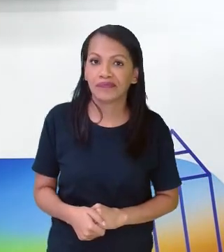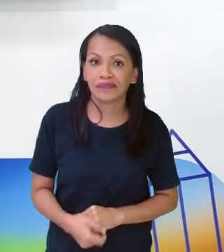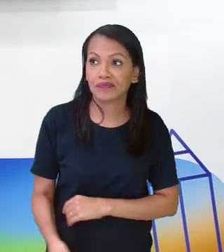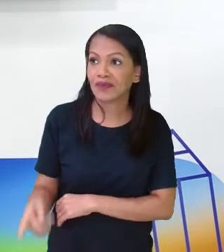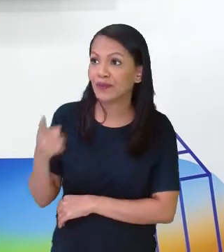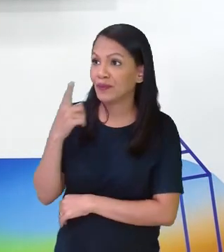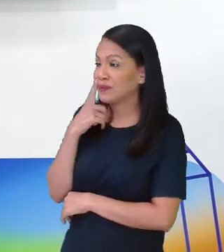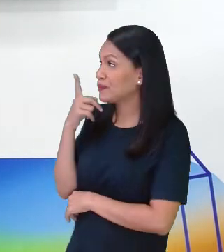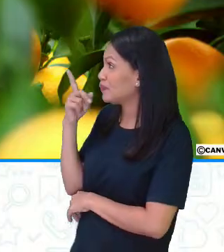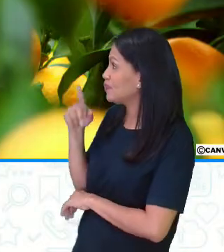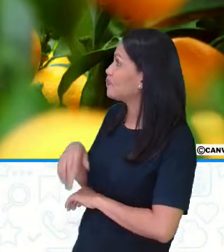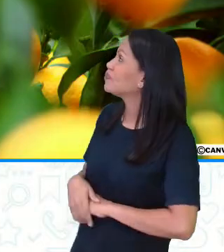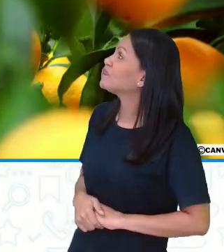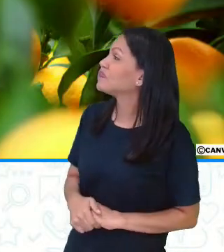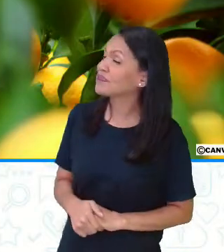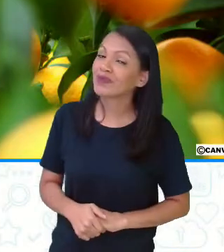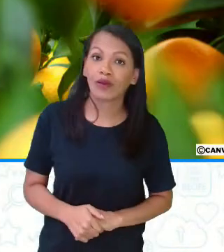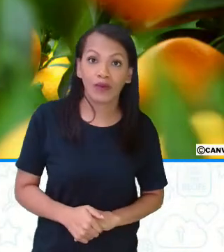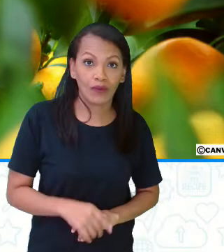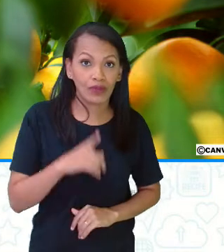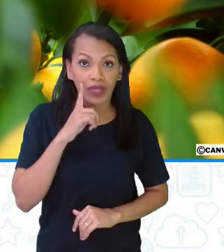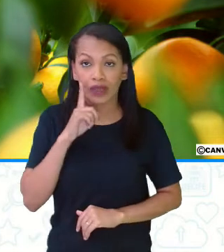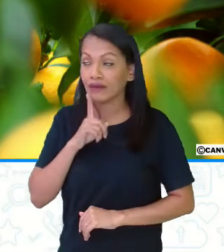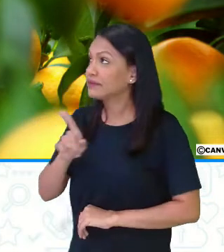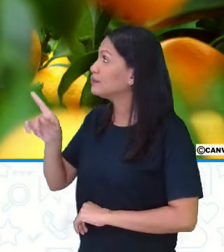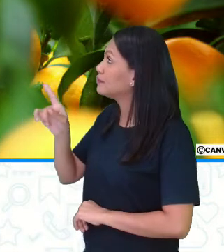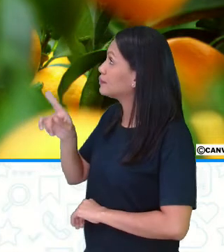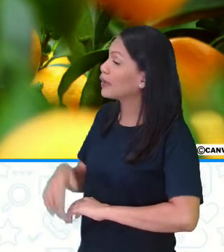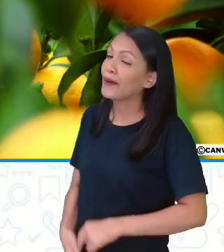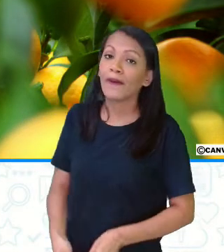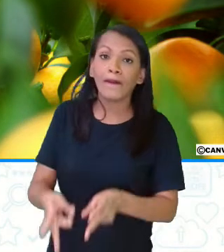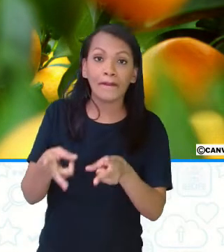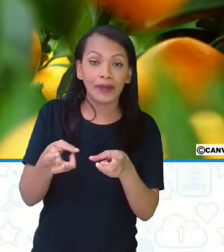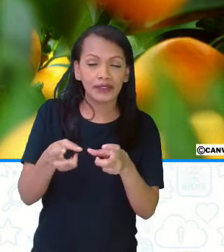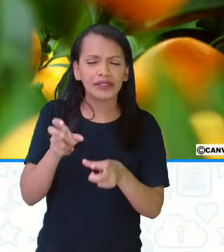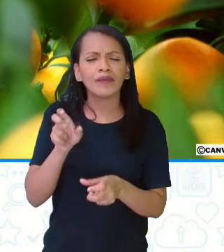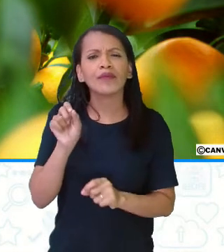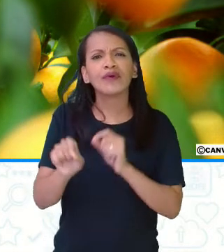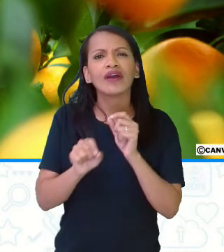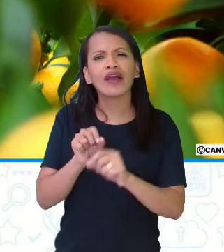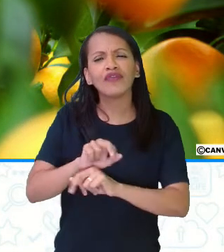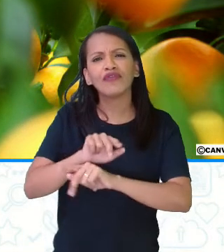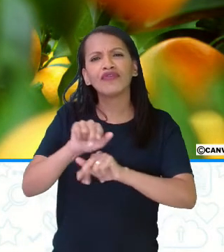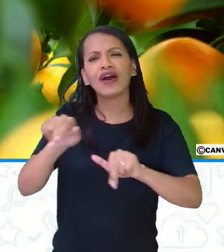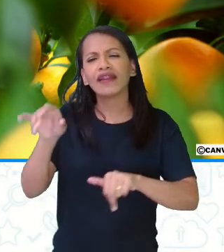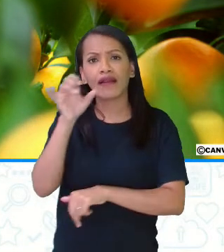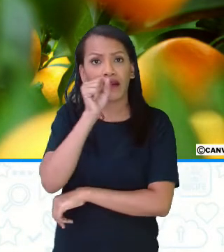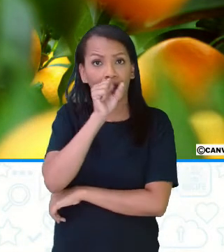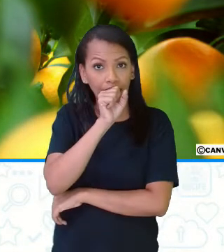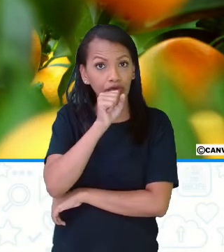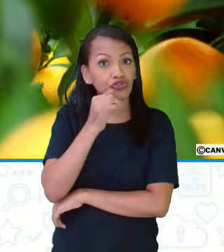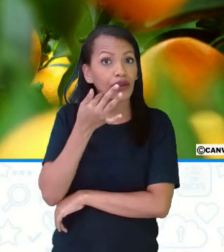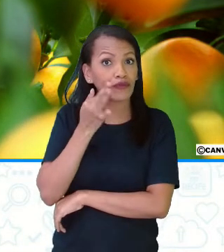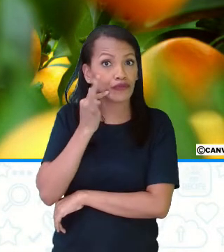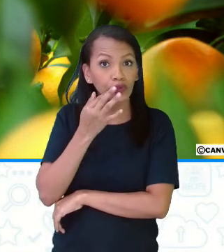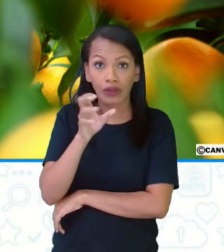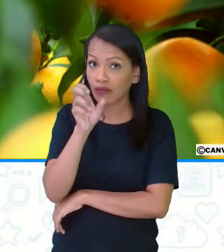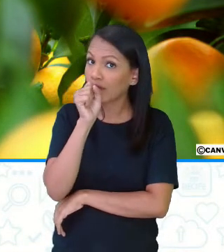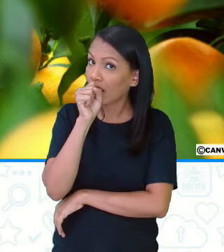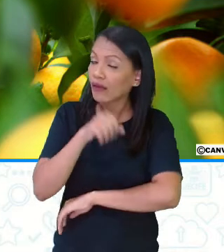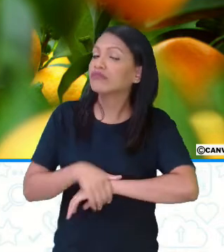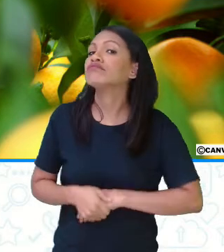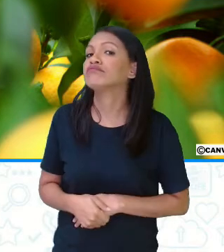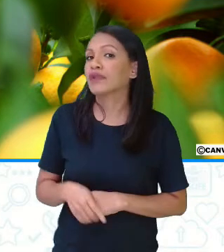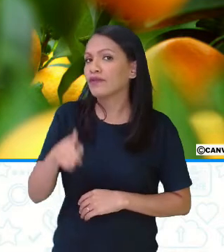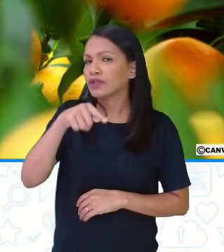Olhando para essa imagem aí, né, eu percebo que eu tenho aí várias laranjas. Imagina que